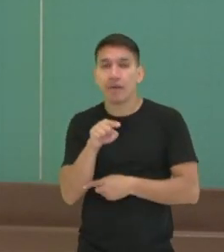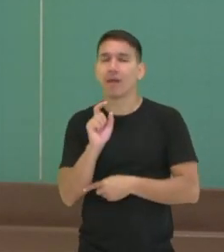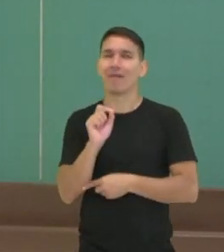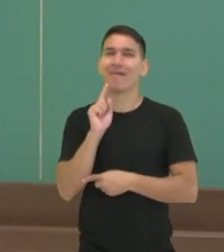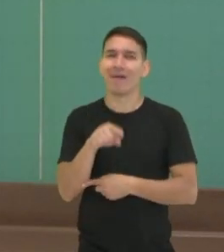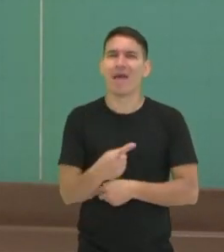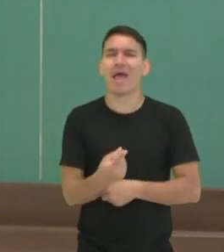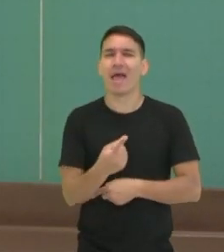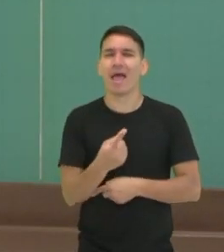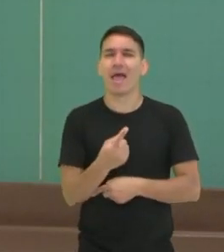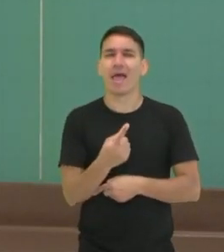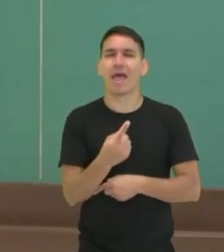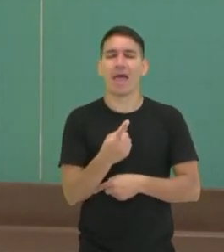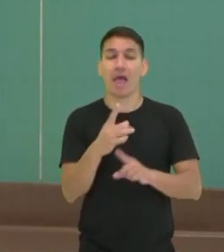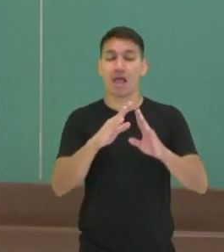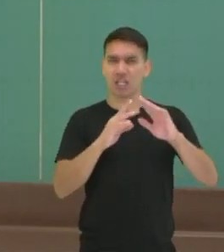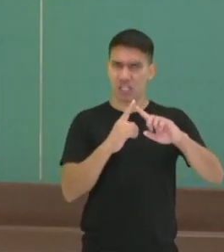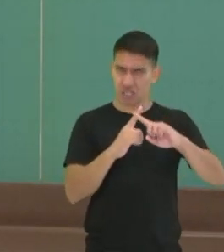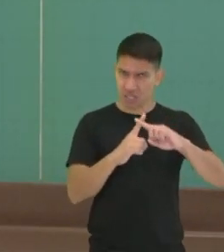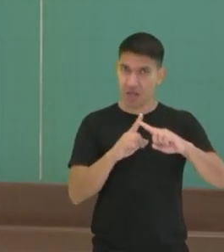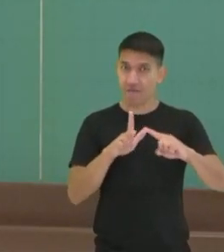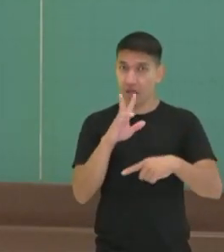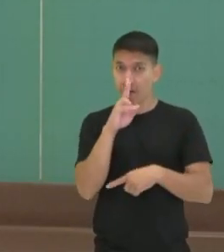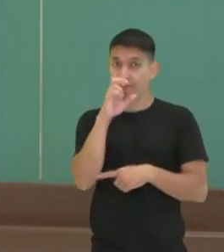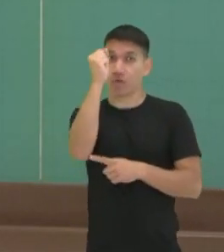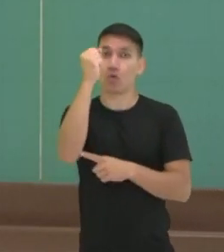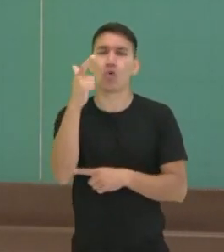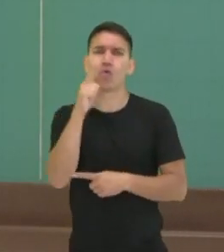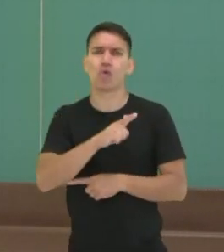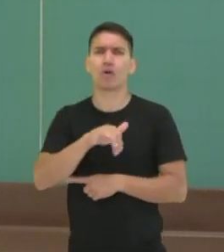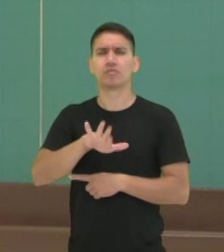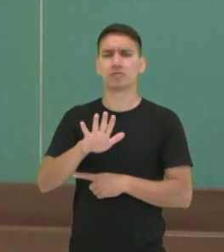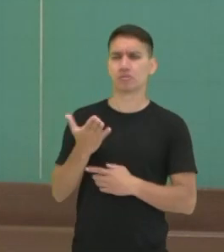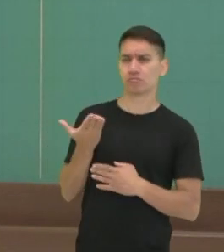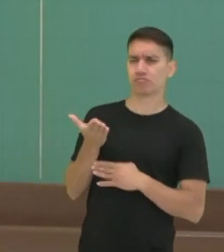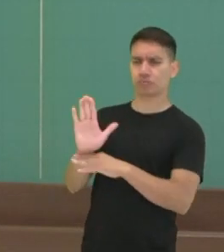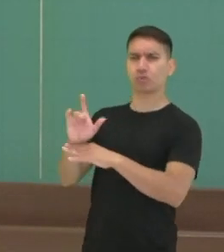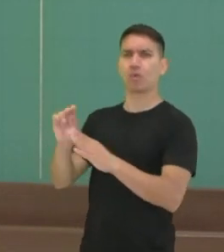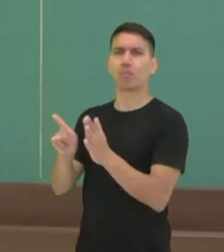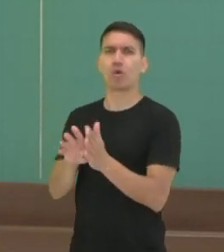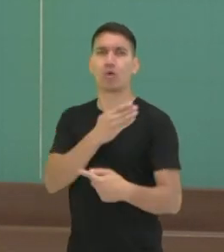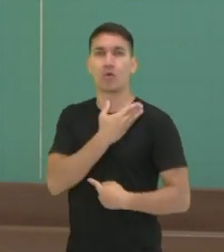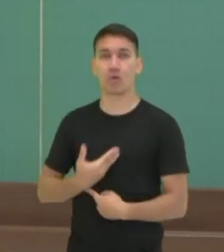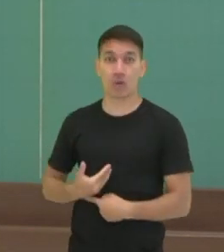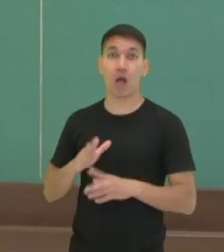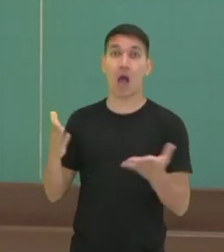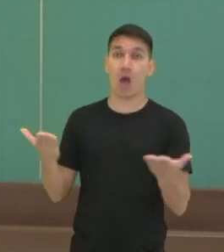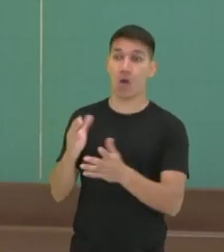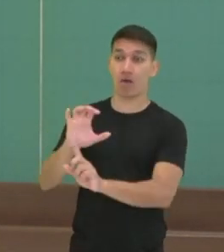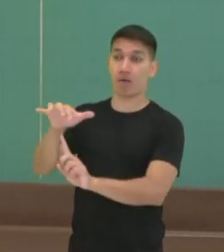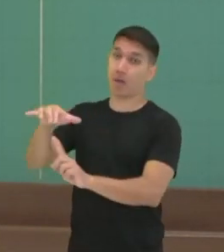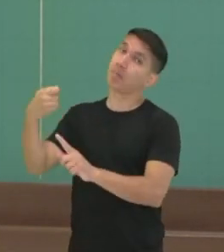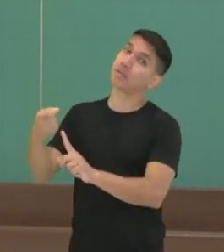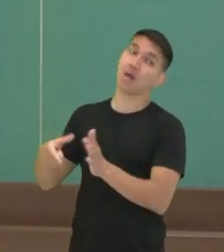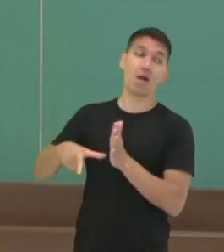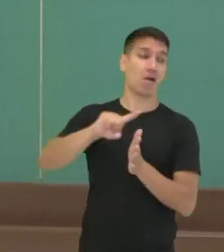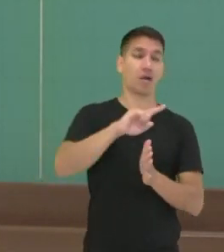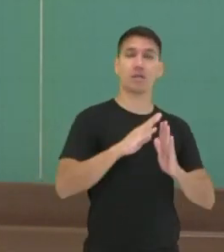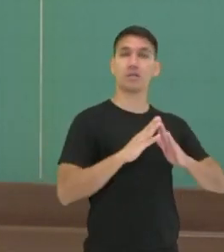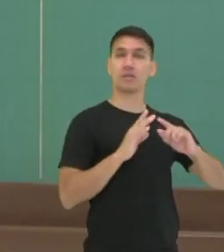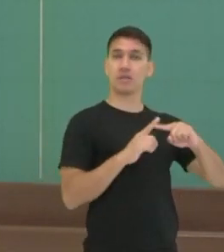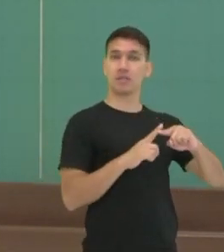uma grande força, e é um período que a igreja se uniu ao Estado. Então, agora os reis, eles têm que ter a aprovação da igreja, e eles têm que